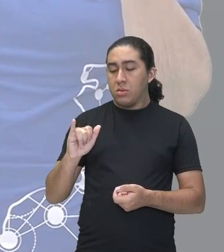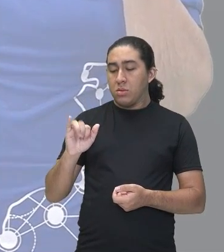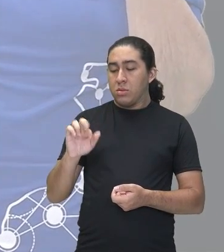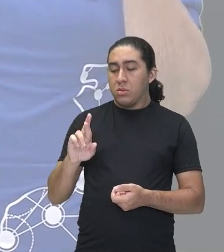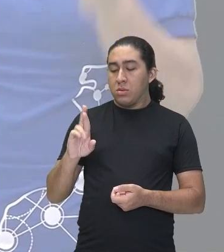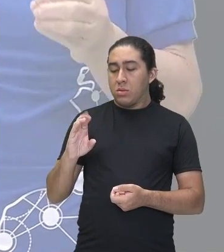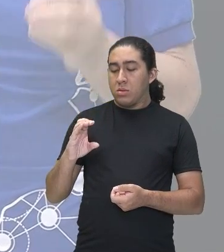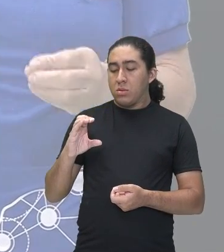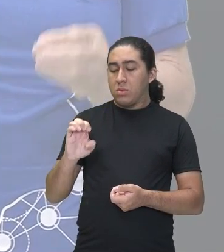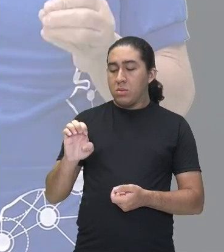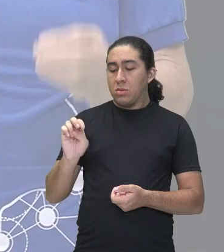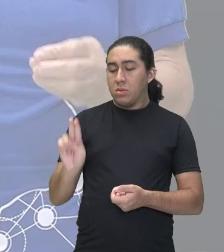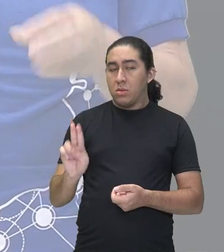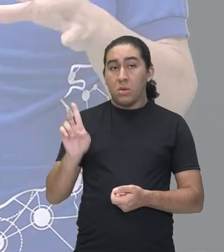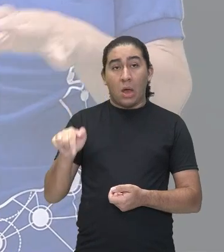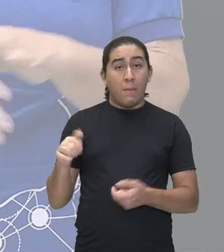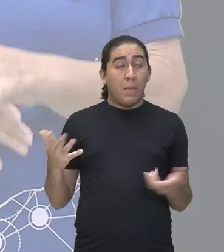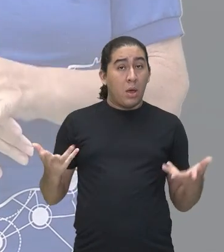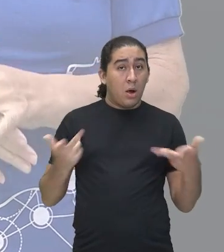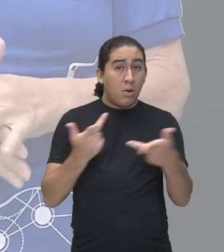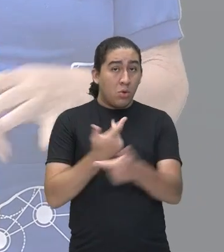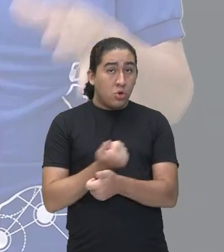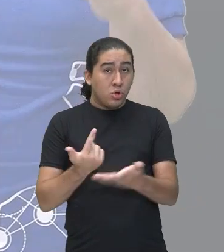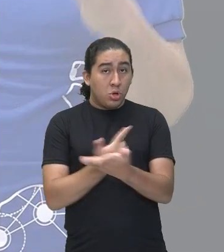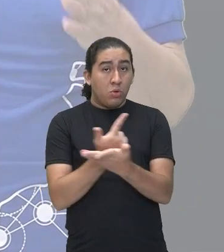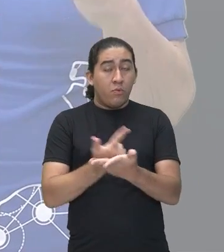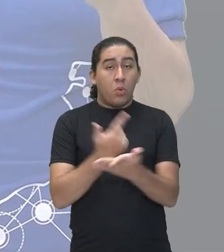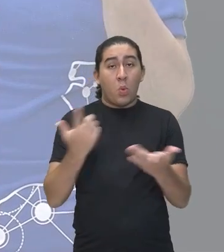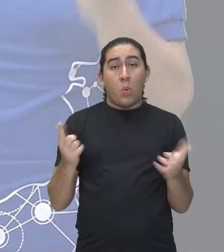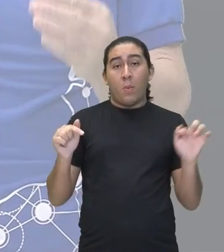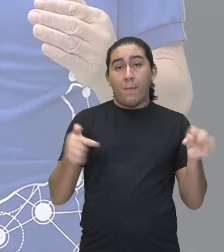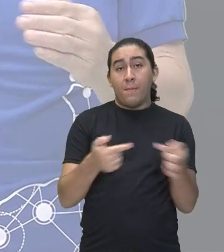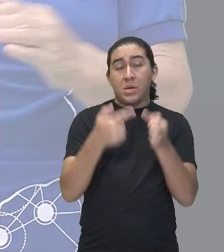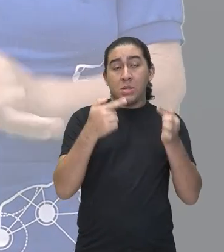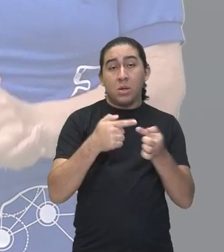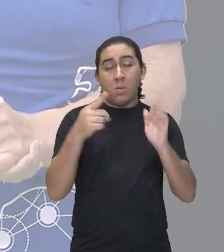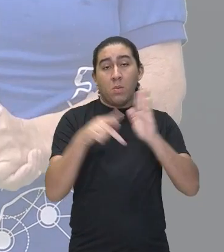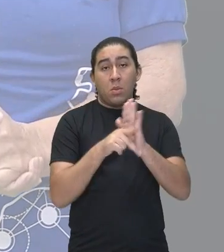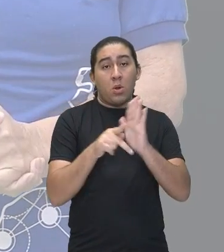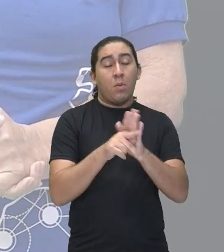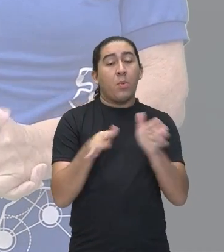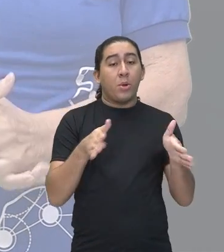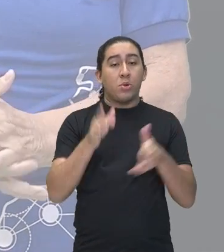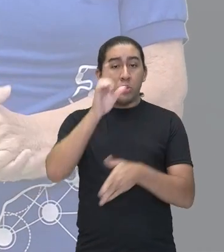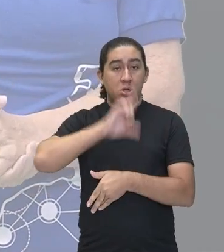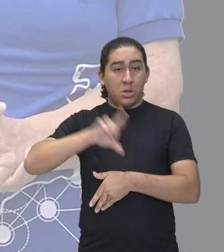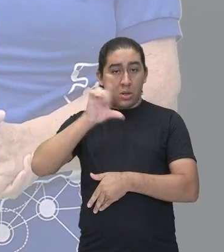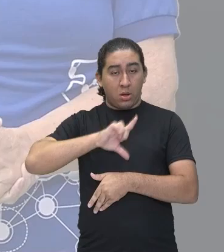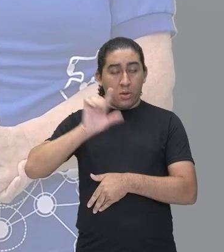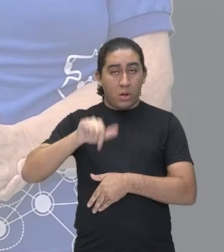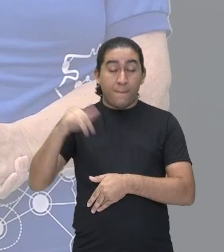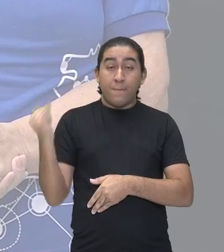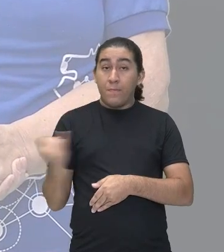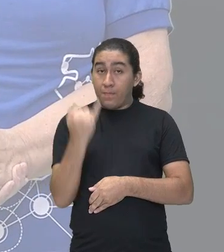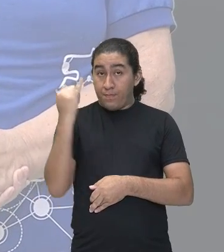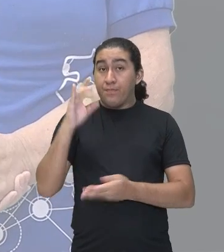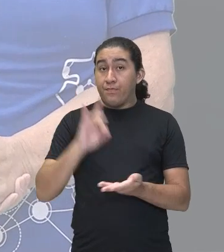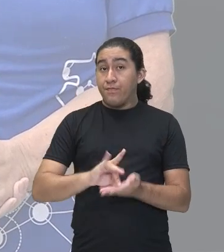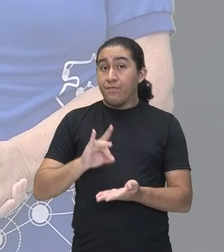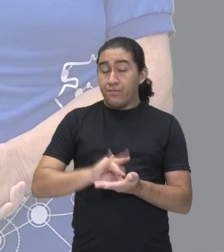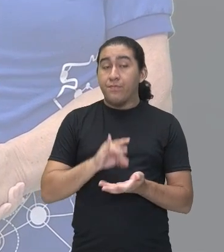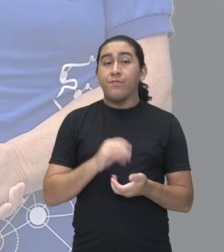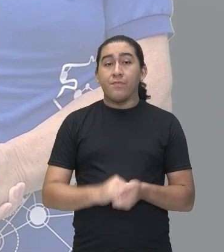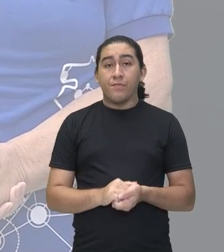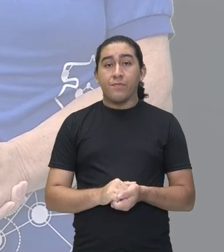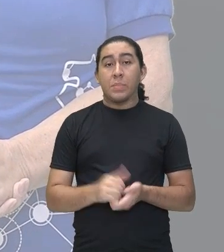assim fundamento com o arcadismo. Ele é um marco muito importante do arcadismo. A